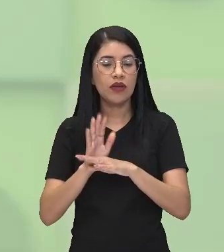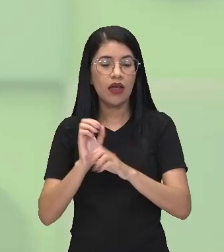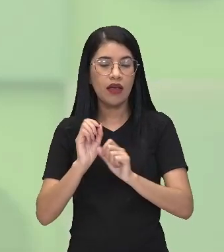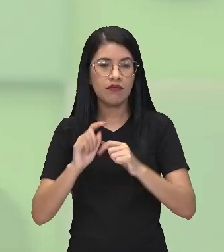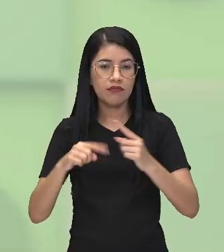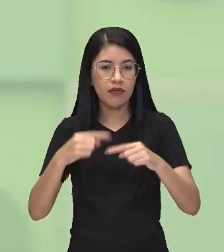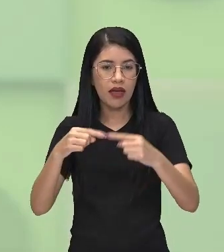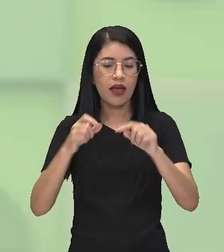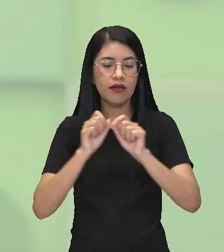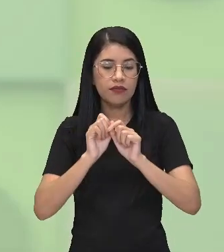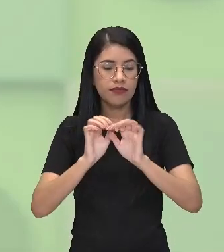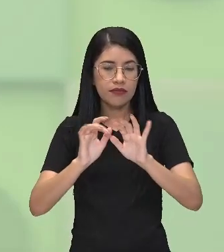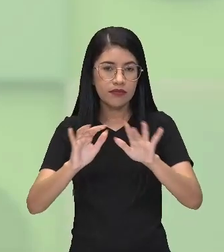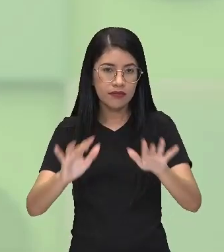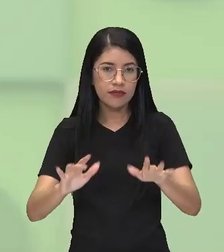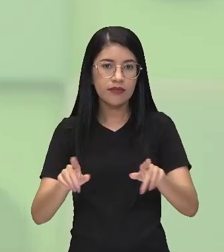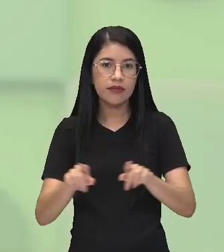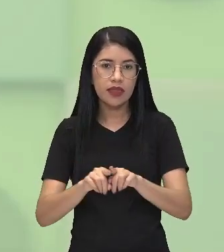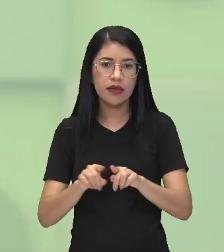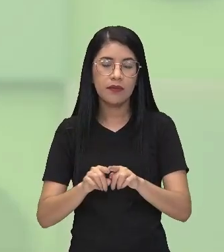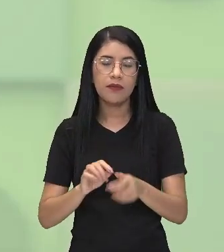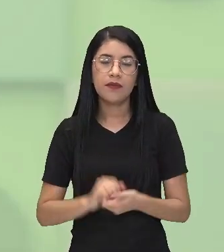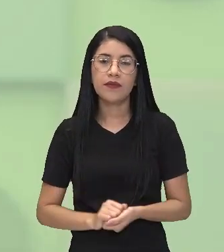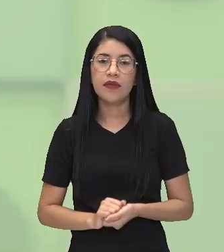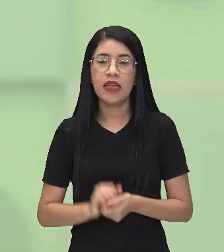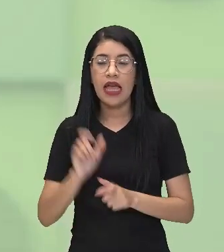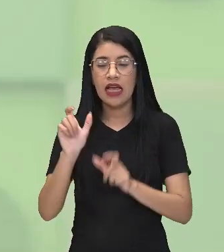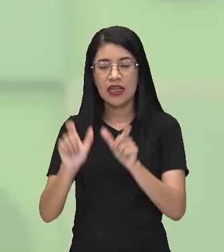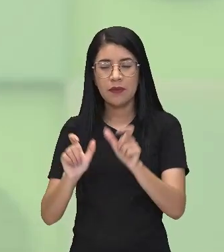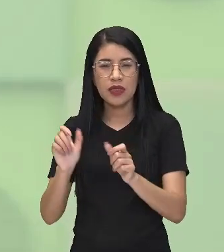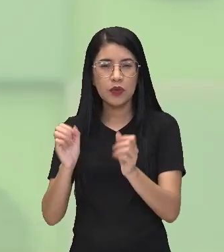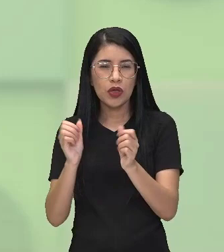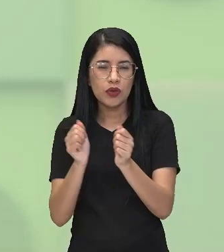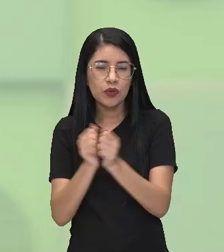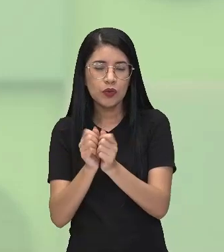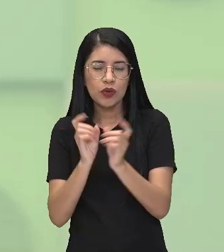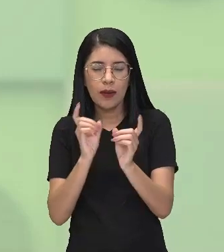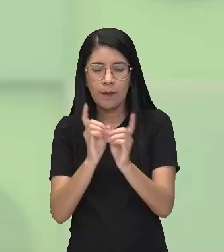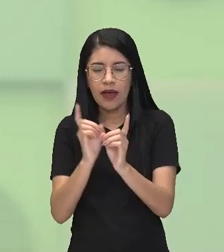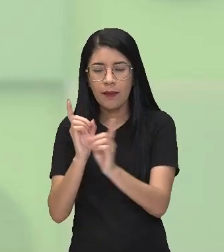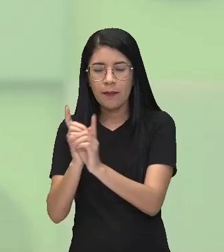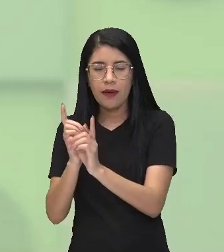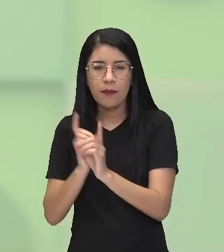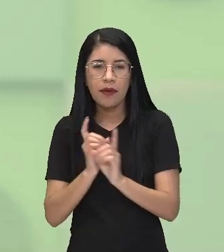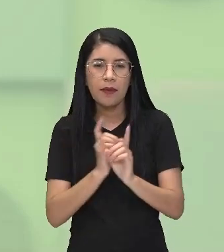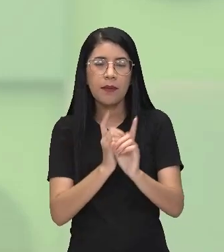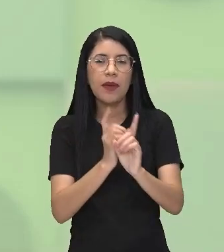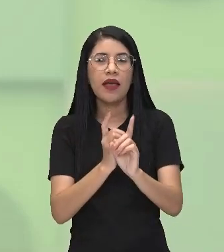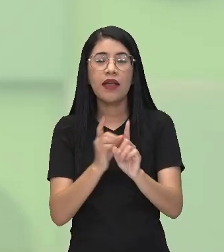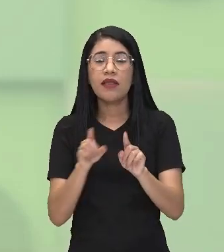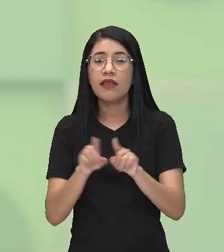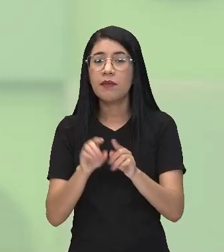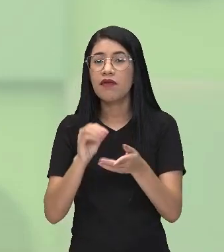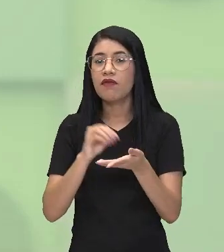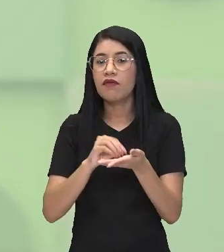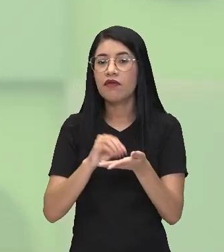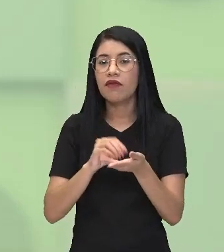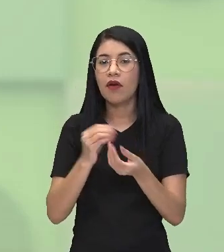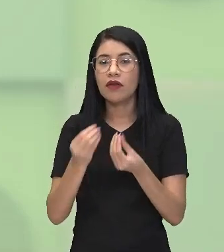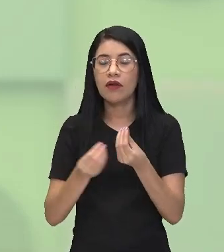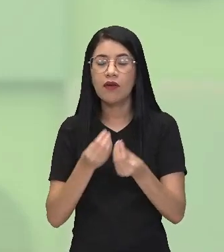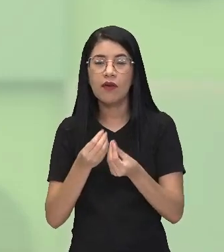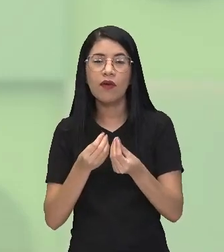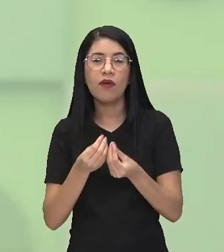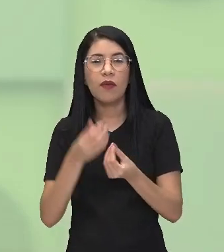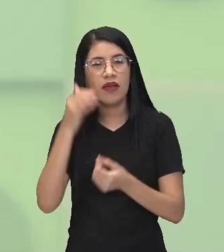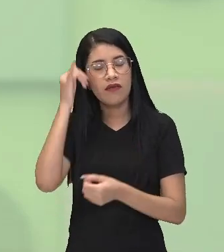das doenças, o fato das pessoas estarem muito próximas ou mesmo a ausência de medidas de controle ajuda